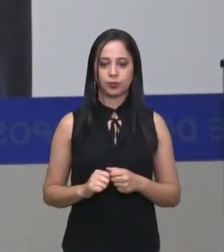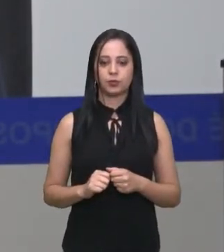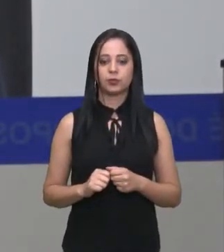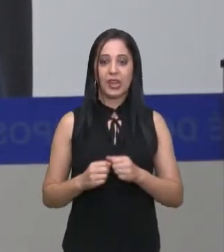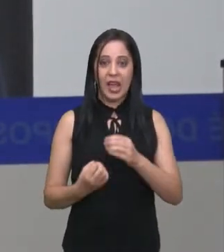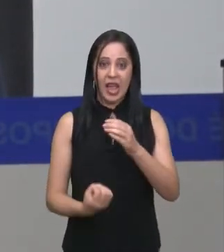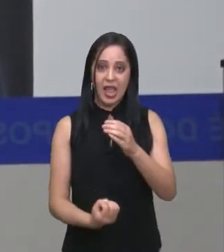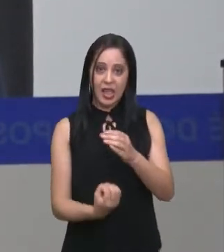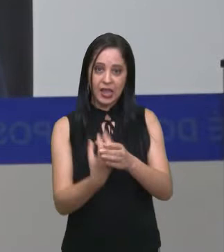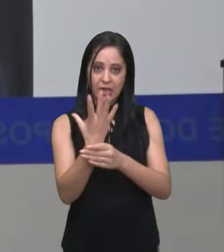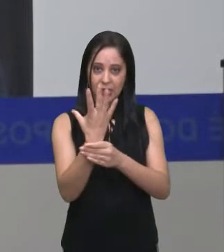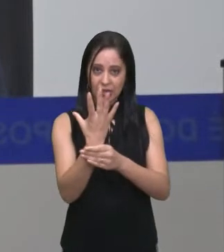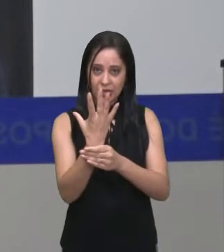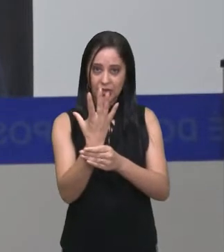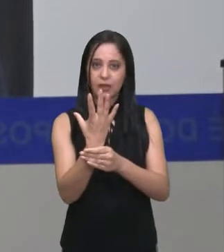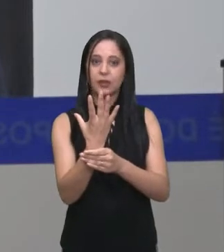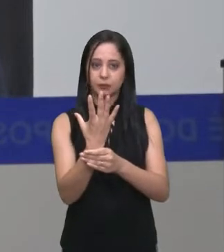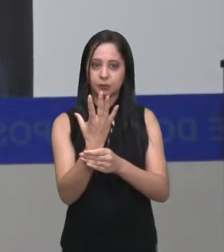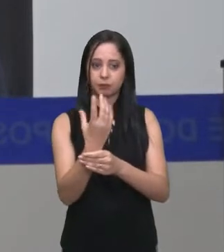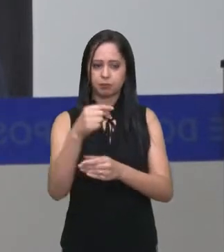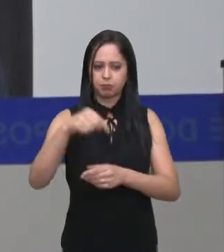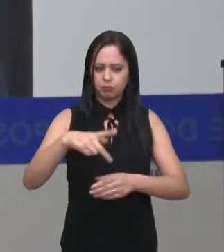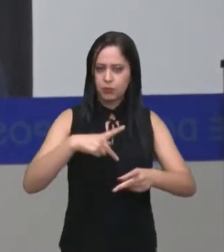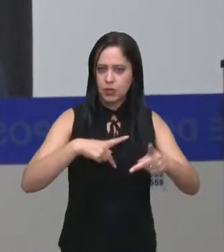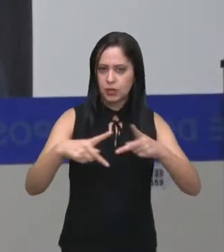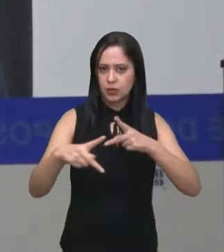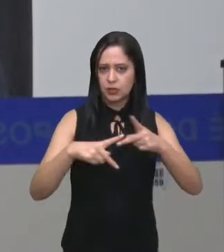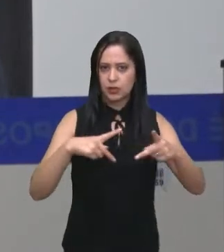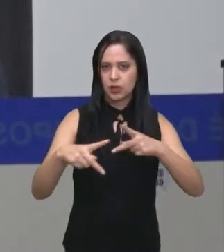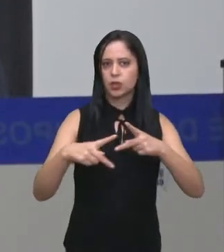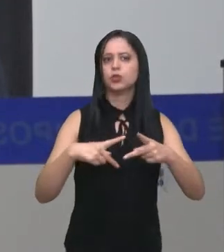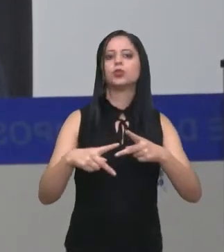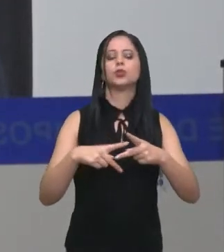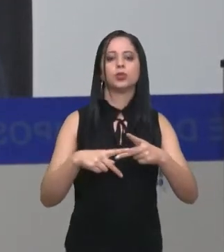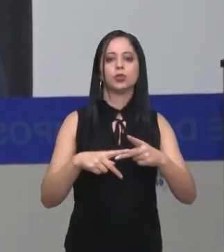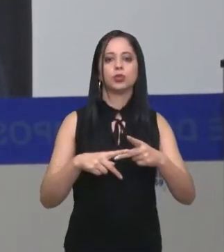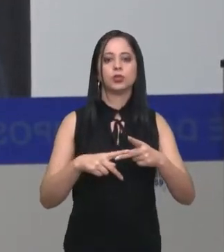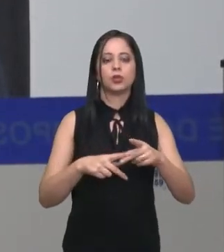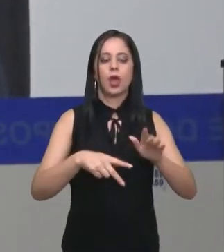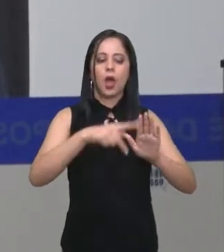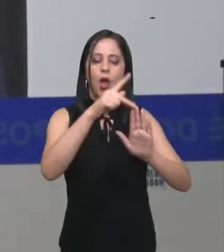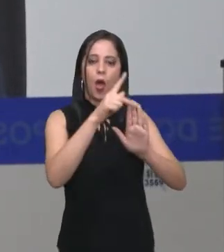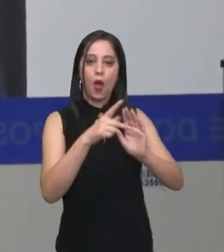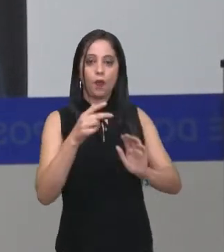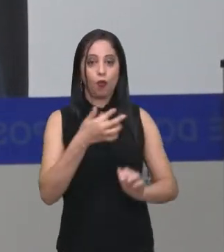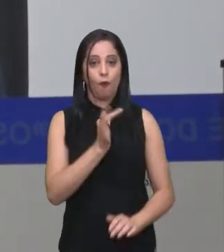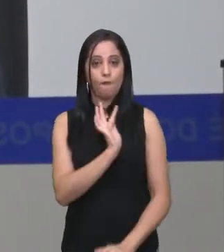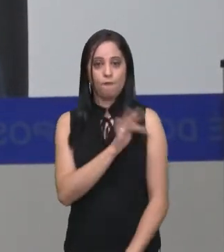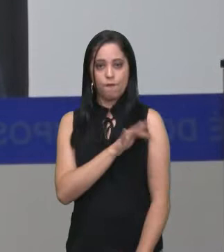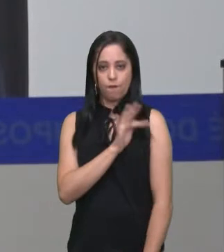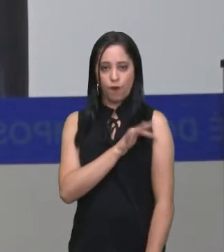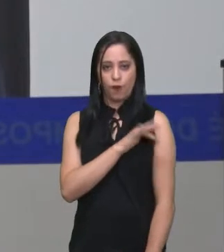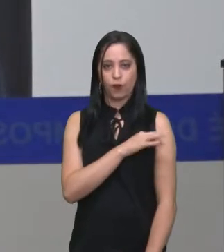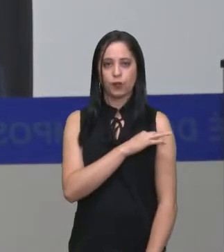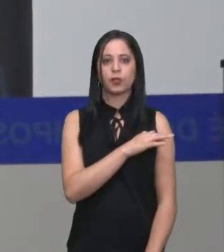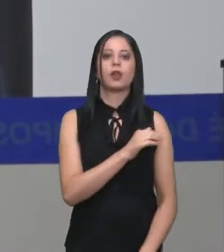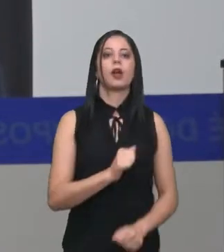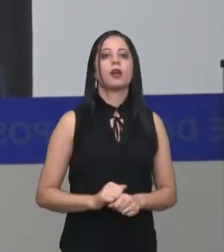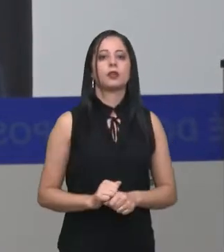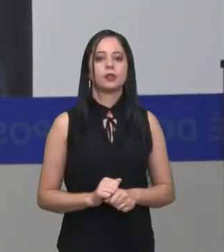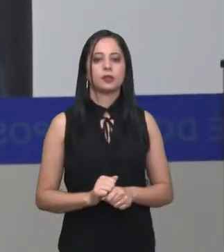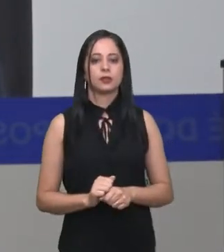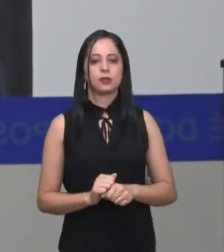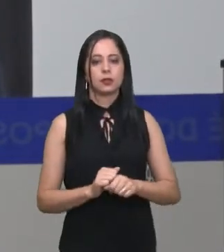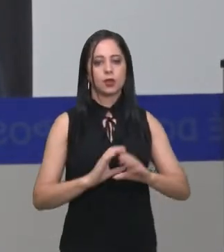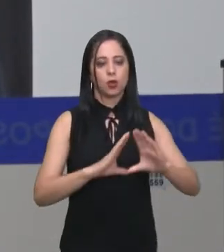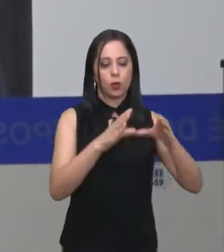institui o programa Agente Cidadão na Fundação Hélio Augusto de Souza, Fundas. Comissões: Justiça, Educação